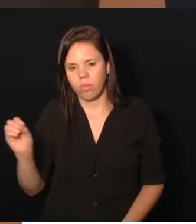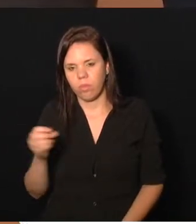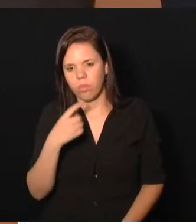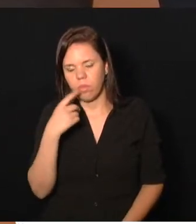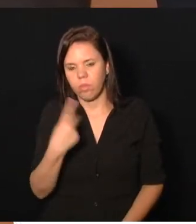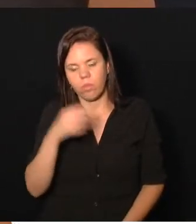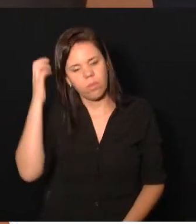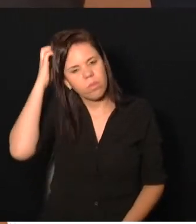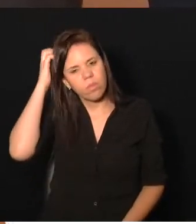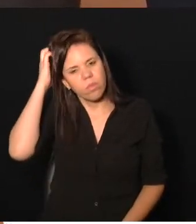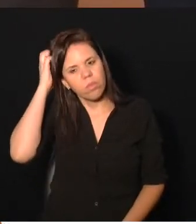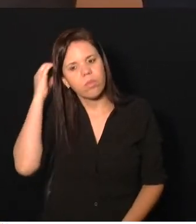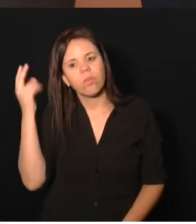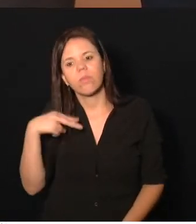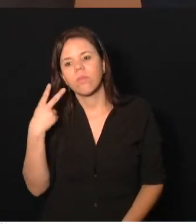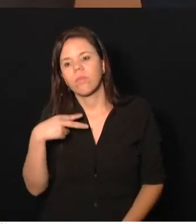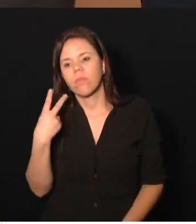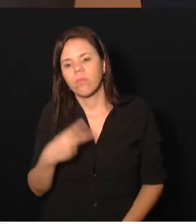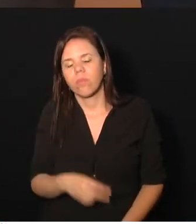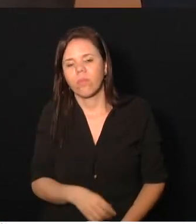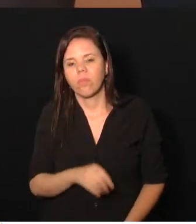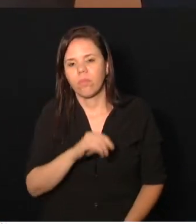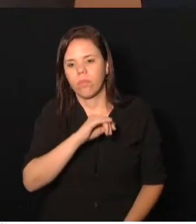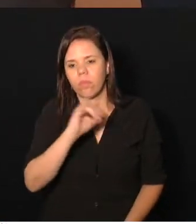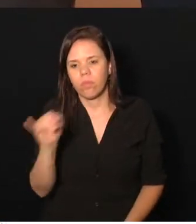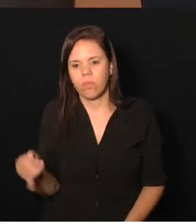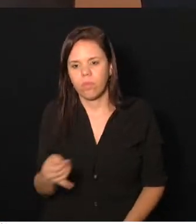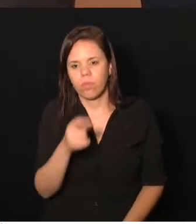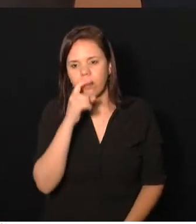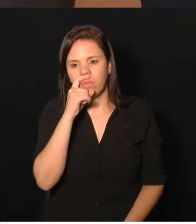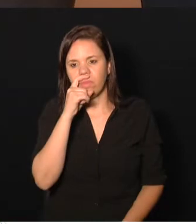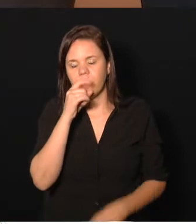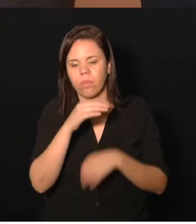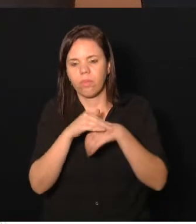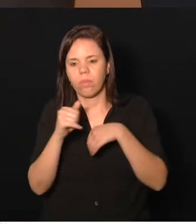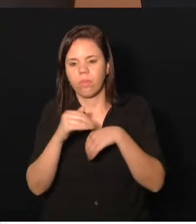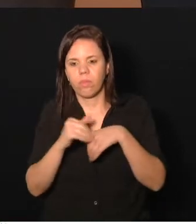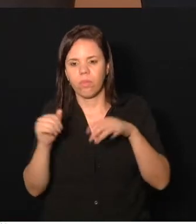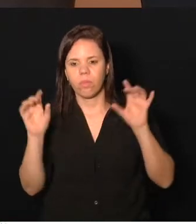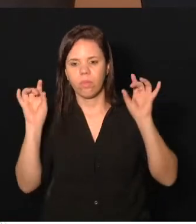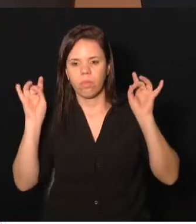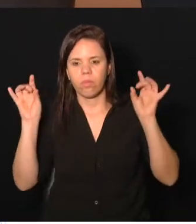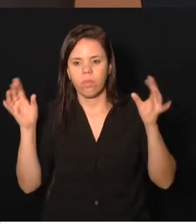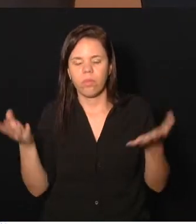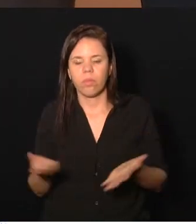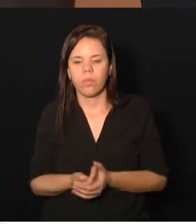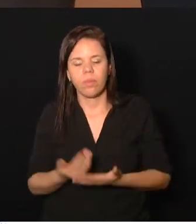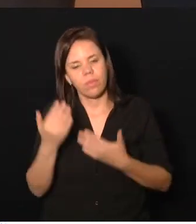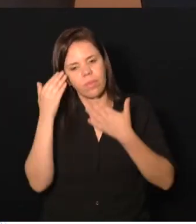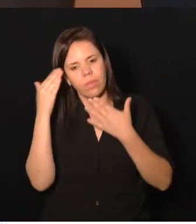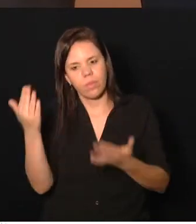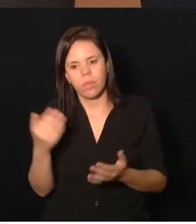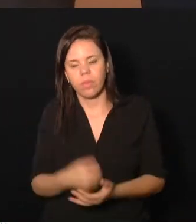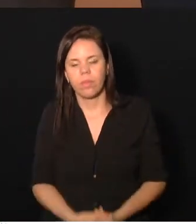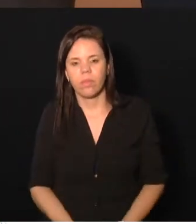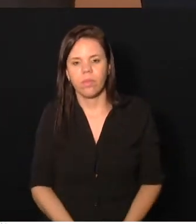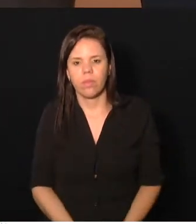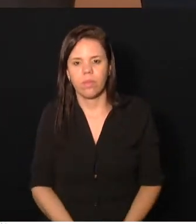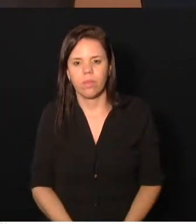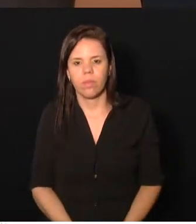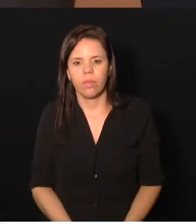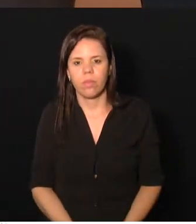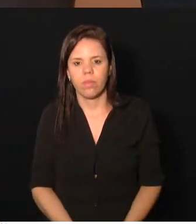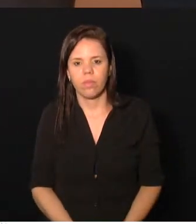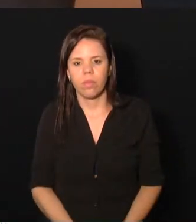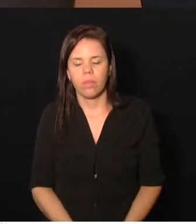o nosso vereador, que eu tenho um carinho especial, Jorge Schneider. Muito obrigado. E